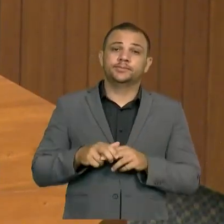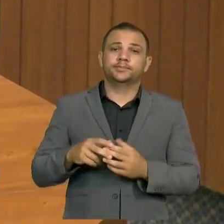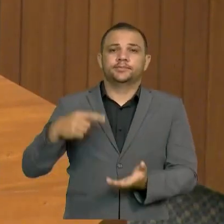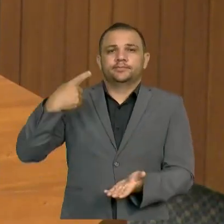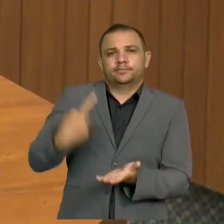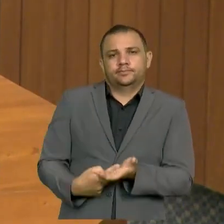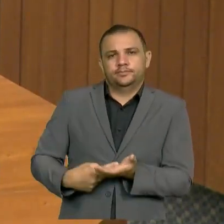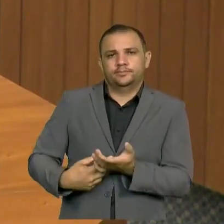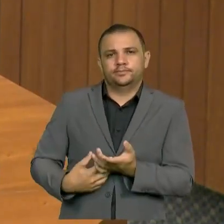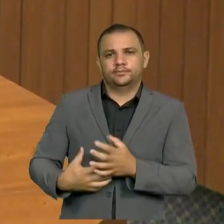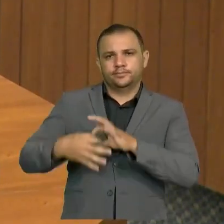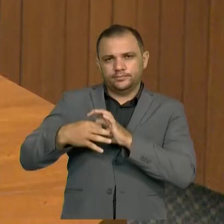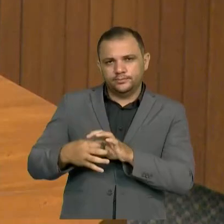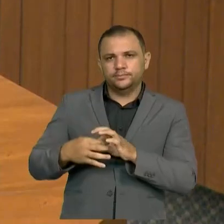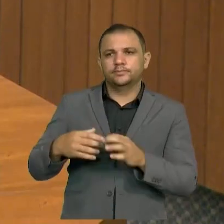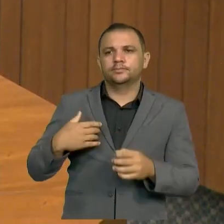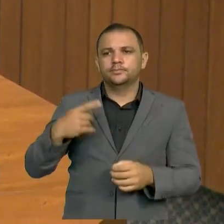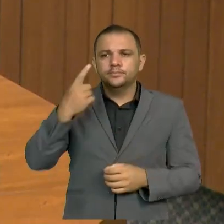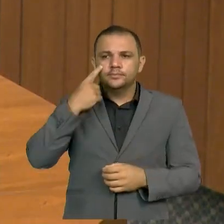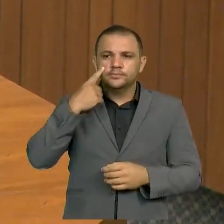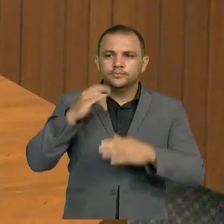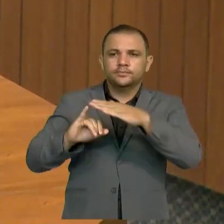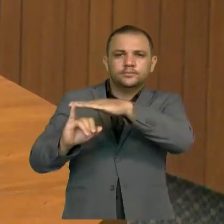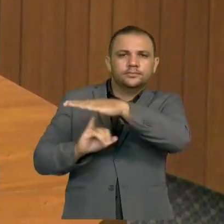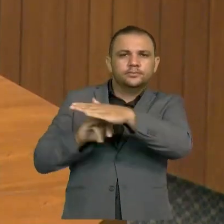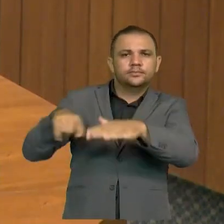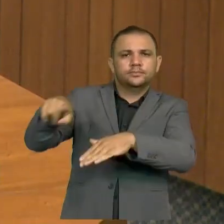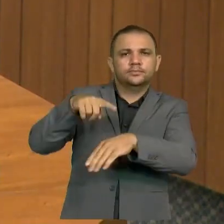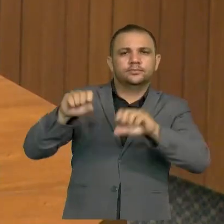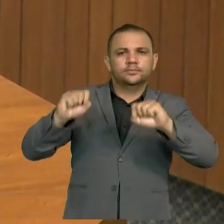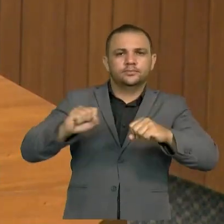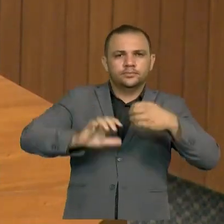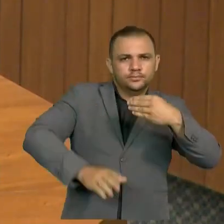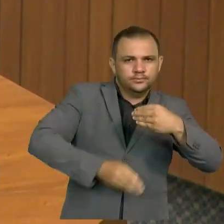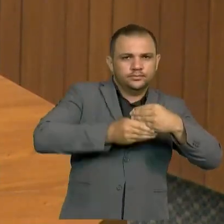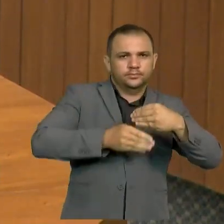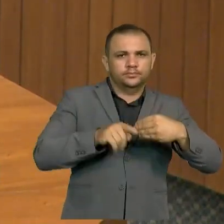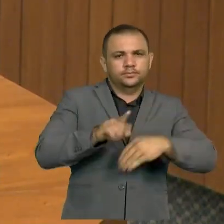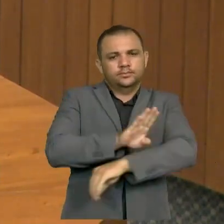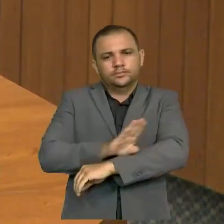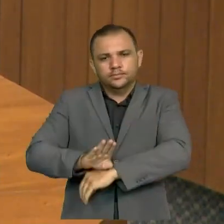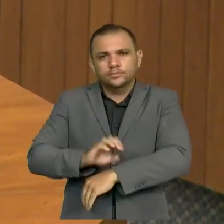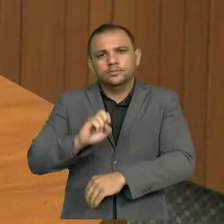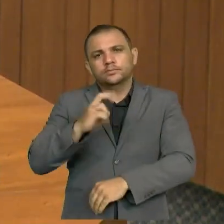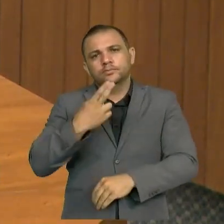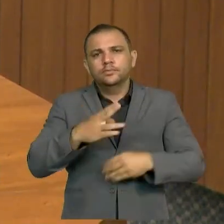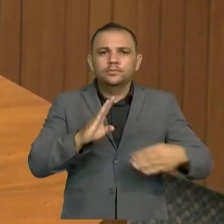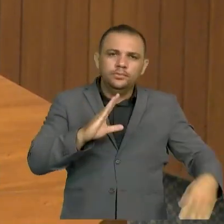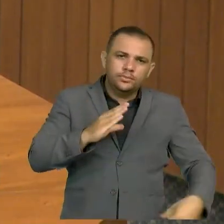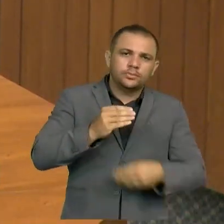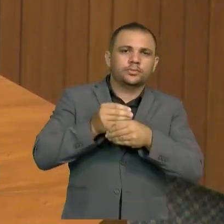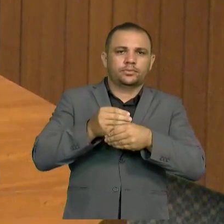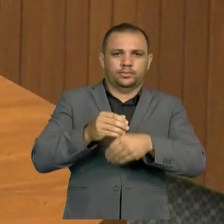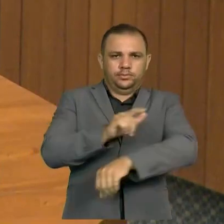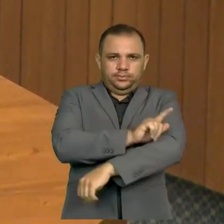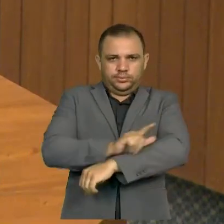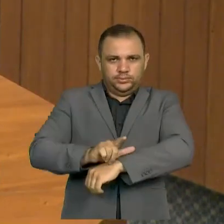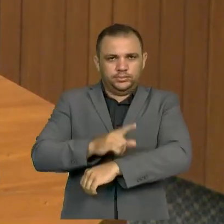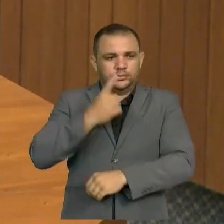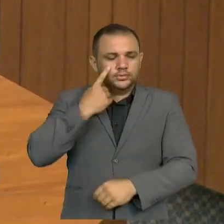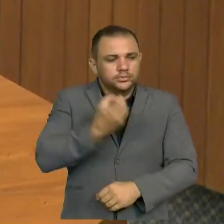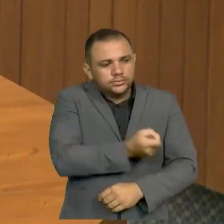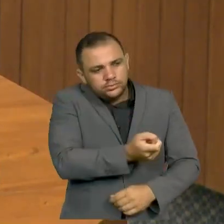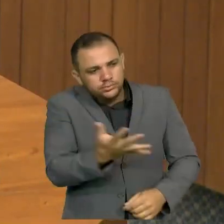algumas informações das instituições que possam fazer essa complementação, do número exato de profissionais que ainda têm